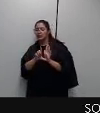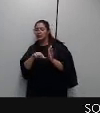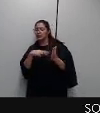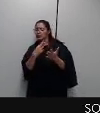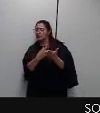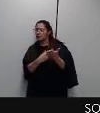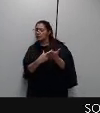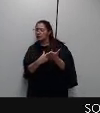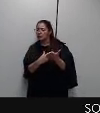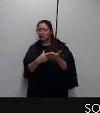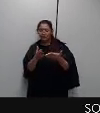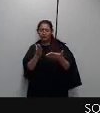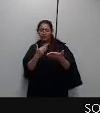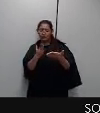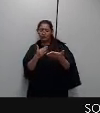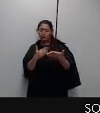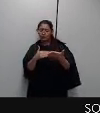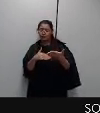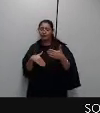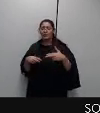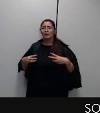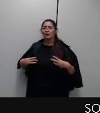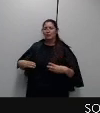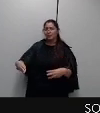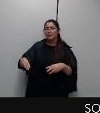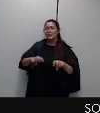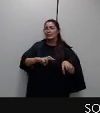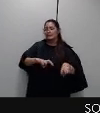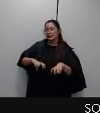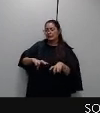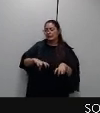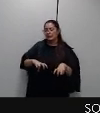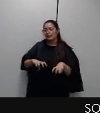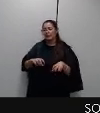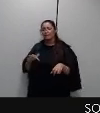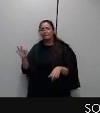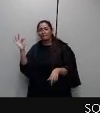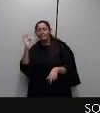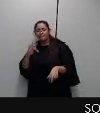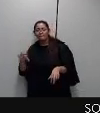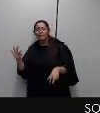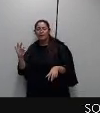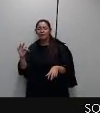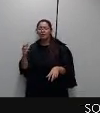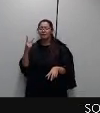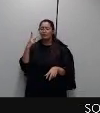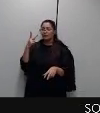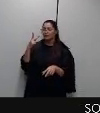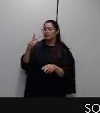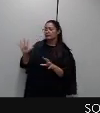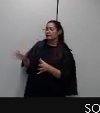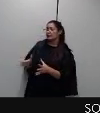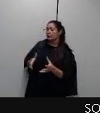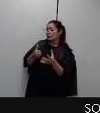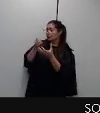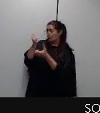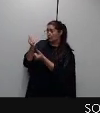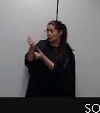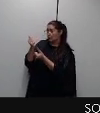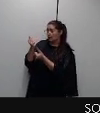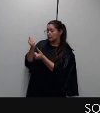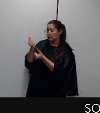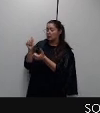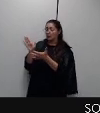confere a fazenda pública faculdade de ajuizar execução fiscal ou habilitar seu crédito no processo